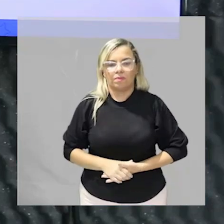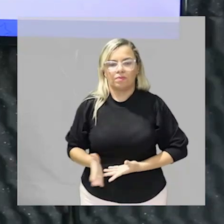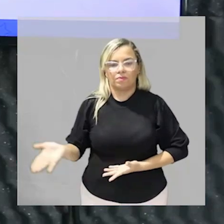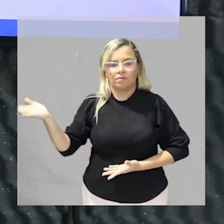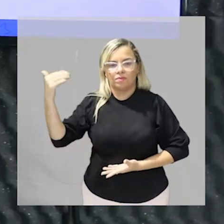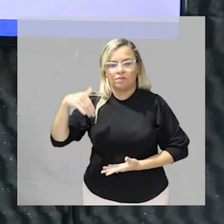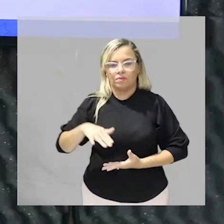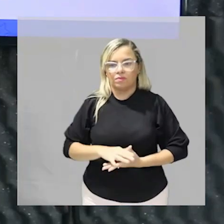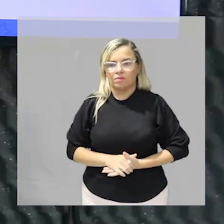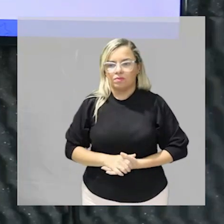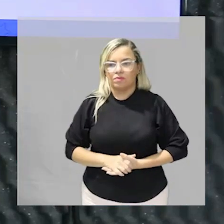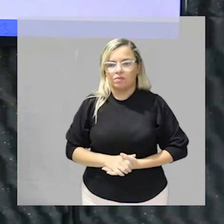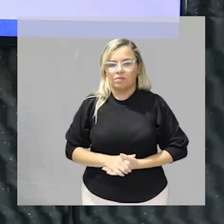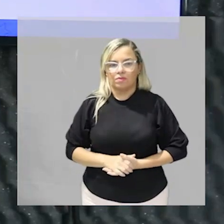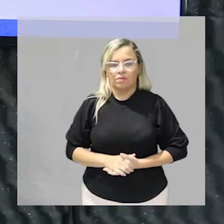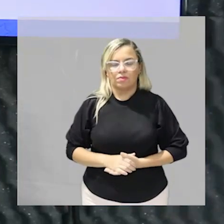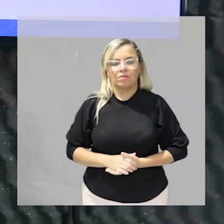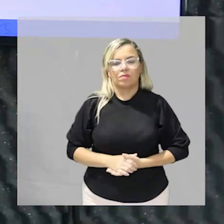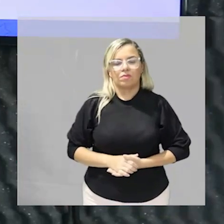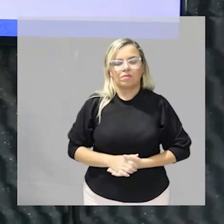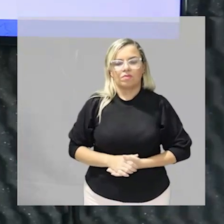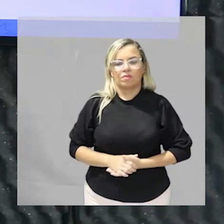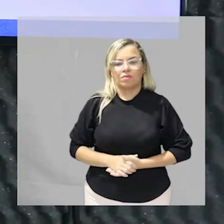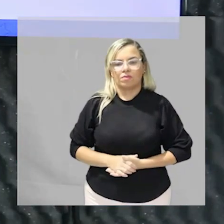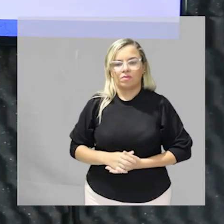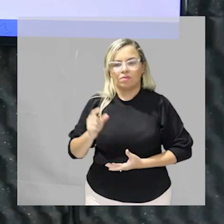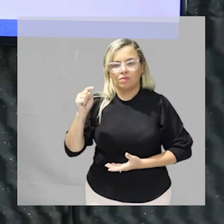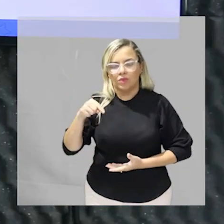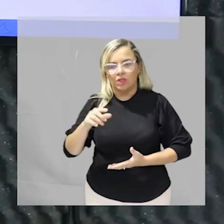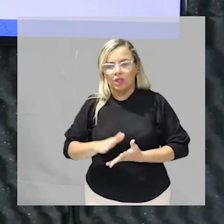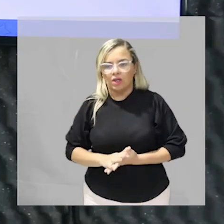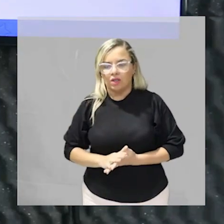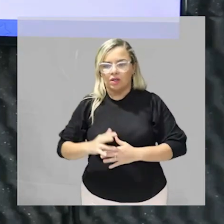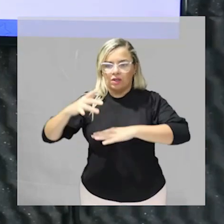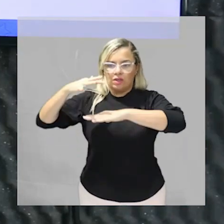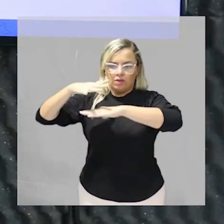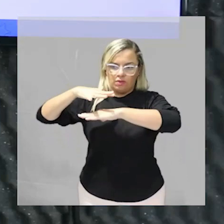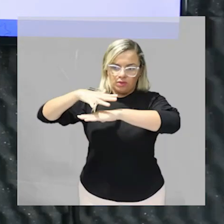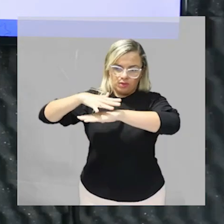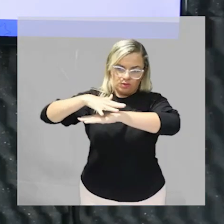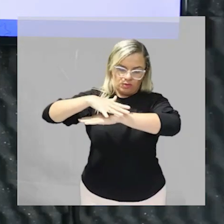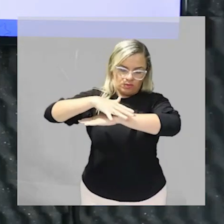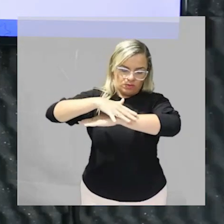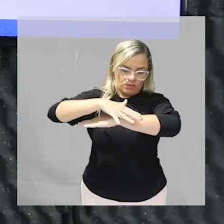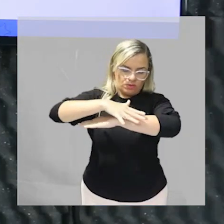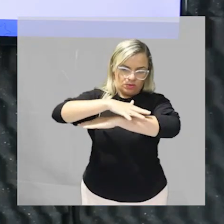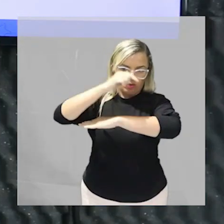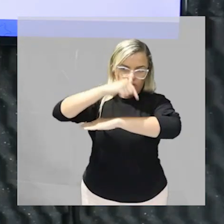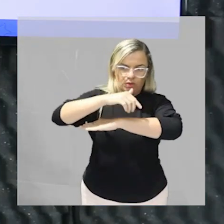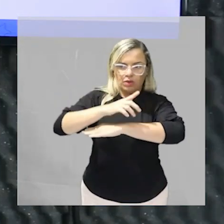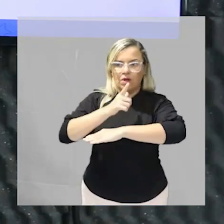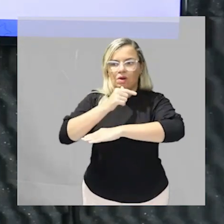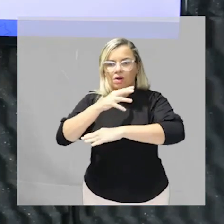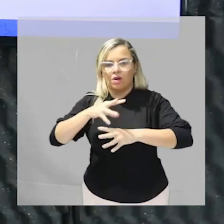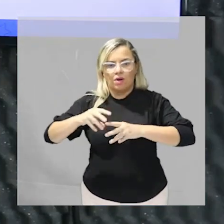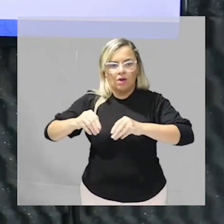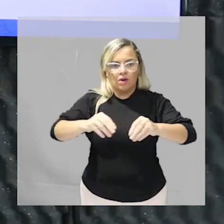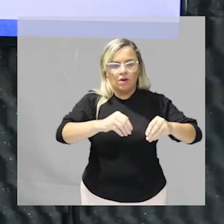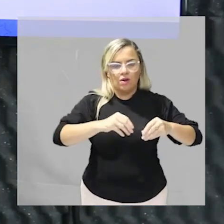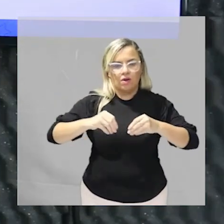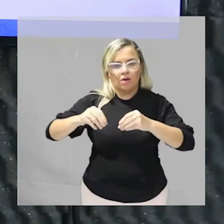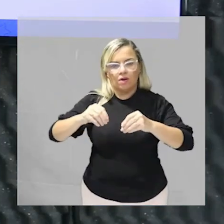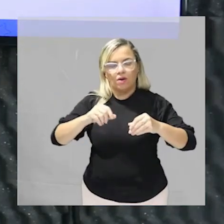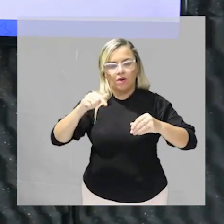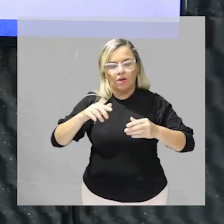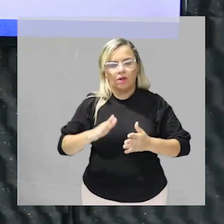ele diz, devido à construção de áreas impermeabilizadas, repercute na capacidade da infiltração das águas no solo, acabei de explicar isso,